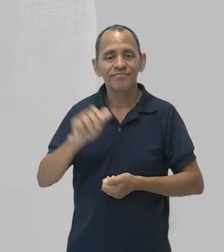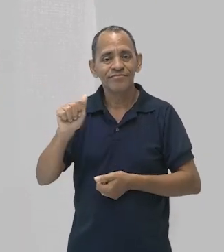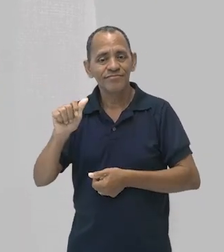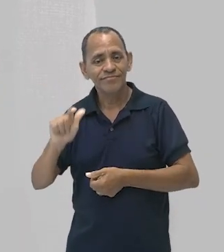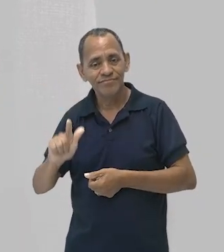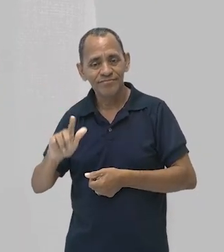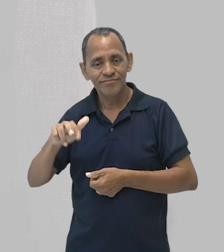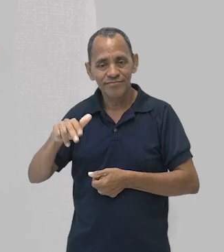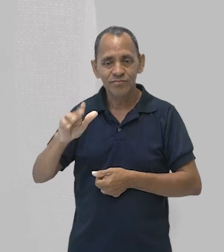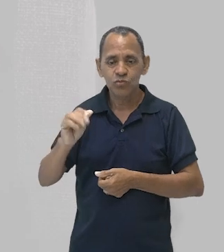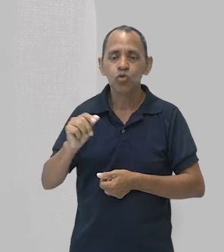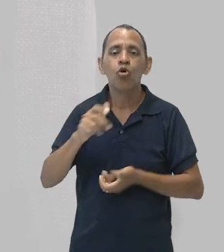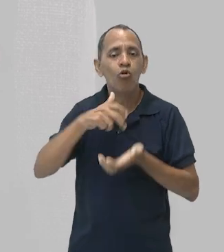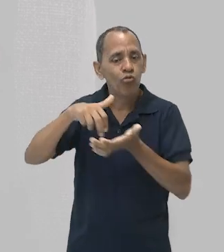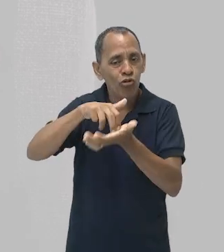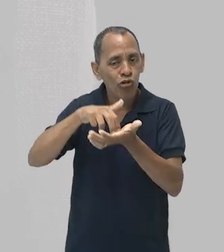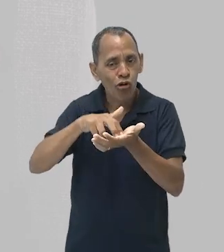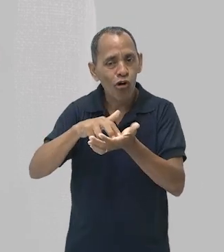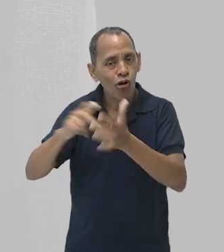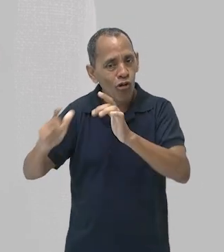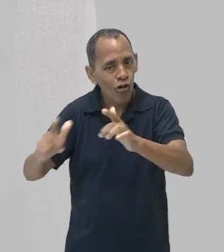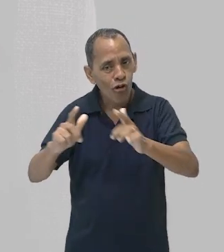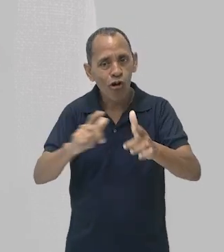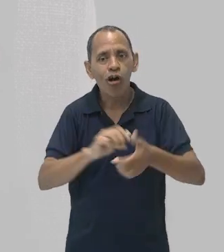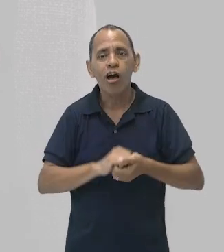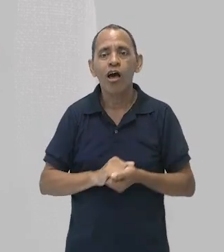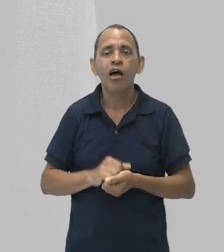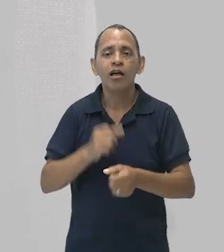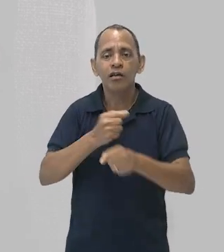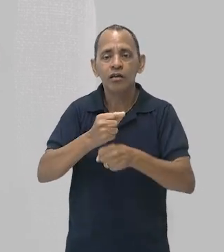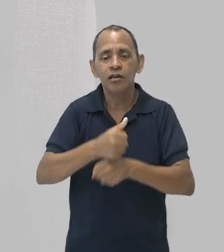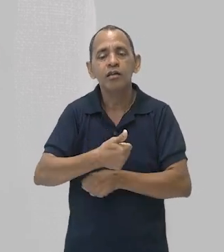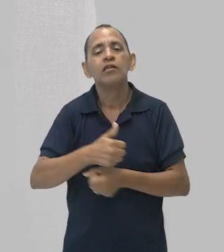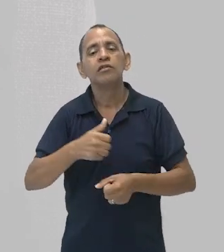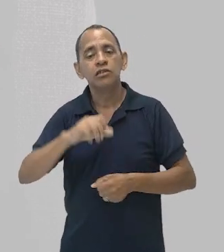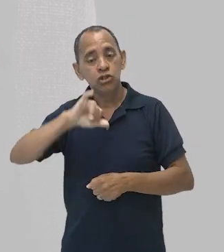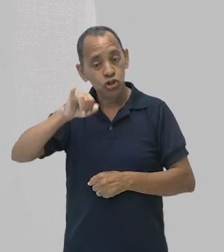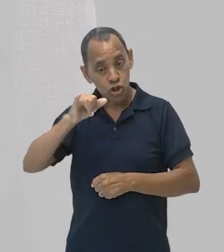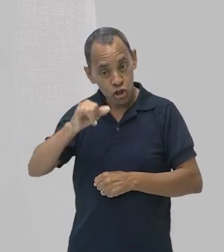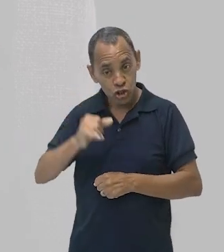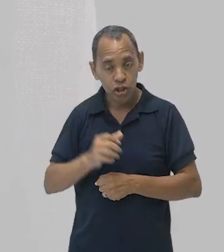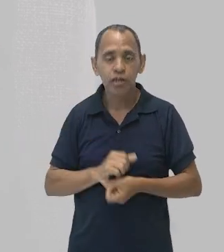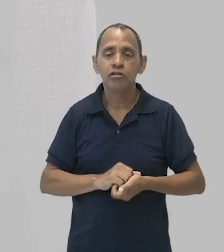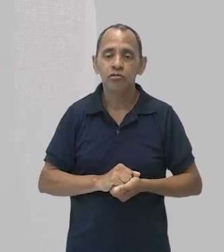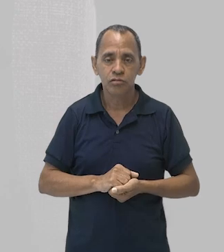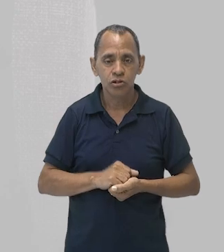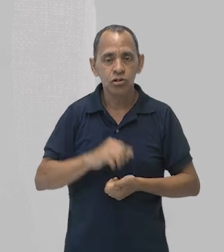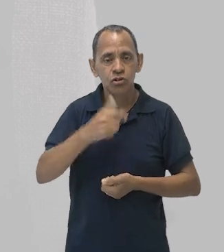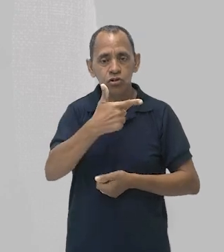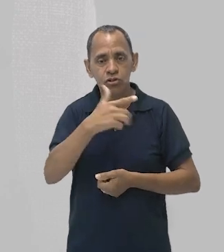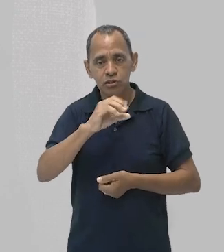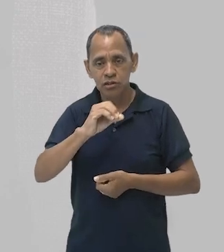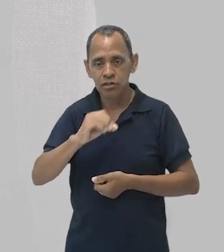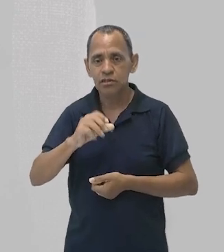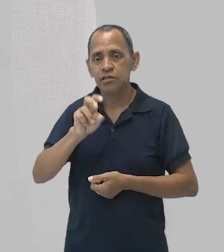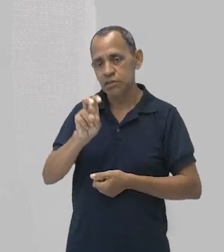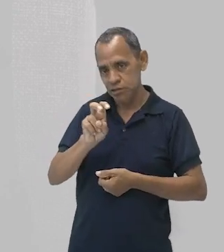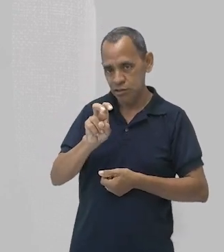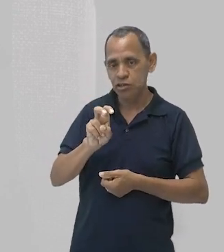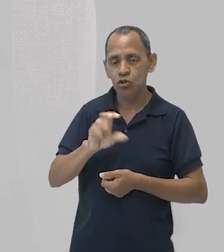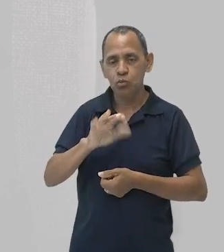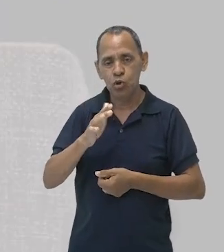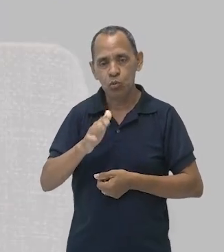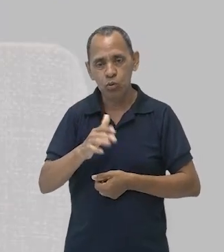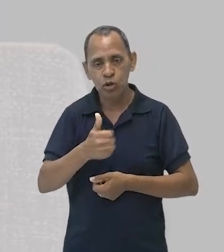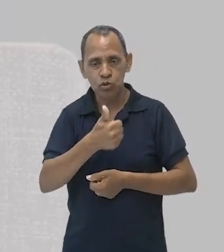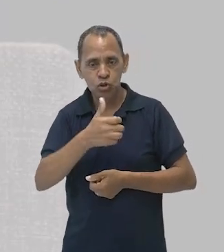faço dança de salão, ministro aulas desde 23 de janeiro de 2005. Estou nessa área já há 19 anos.